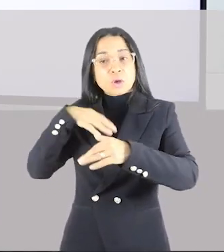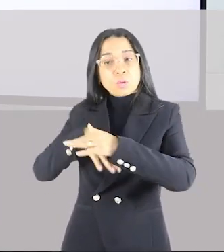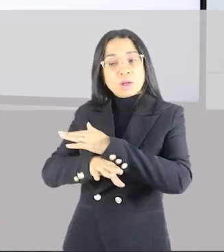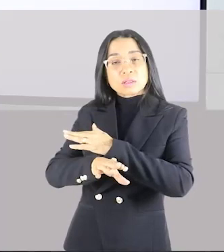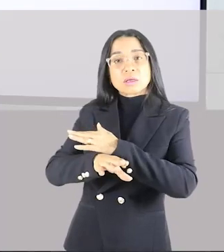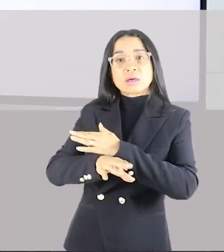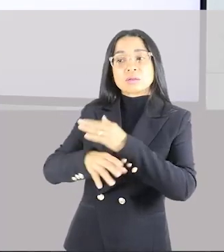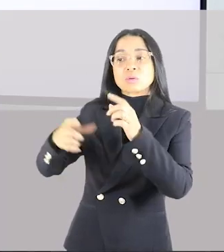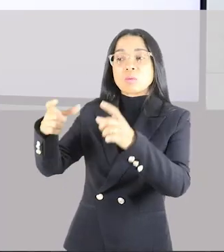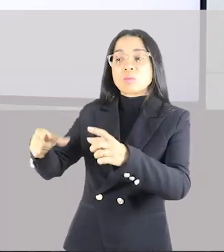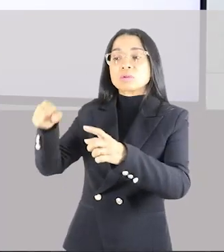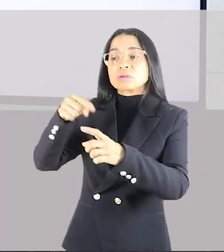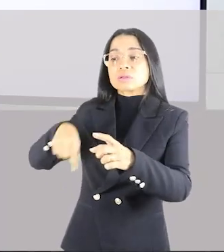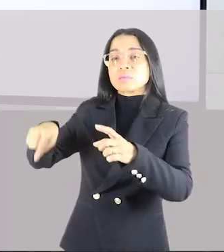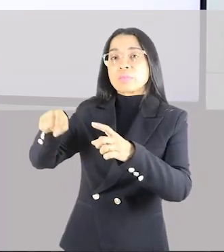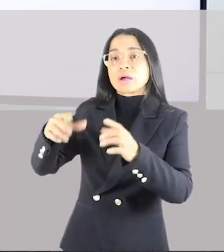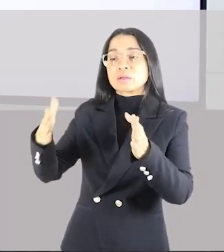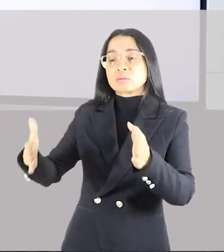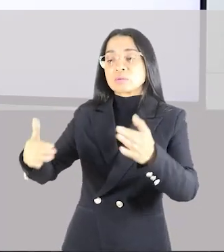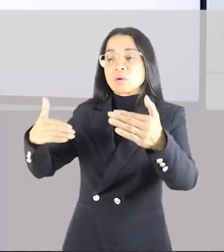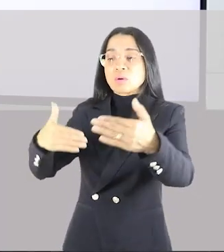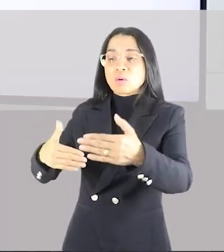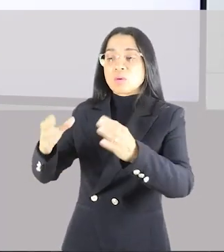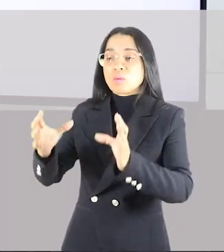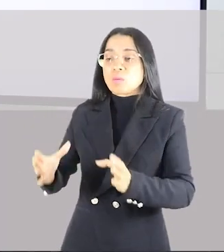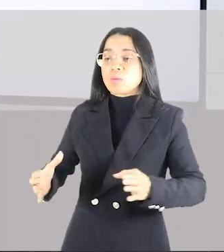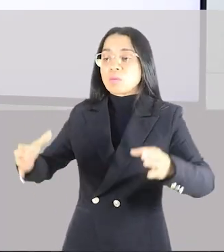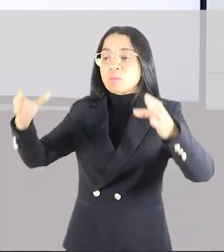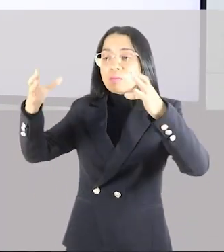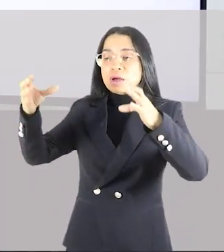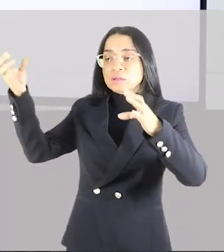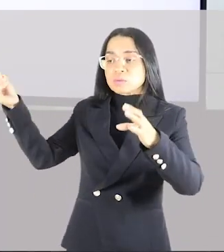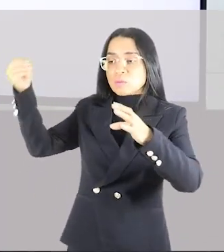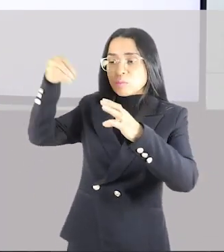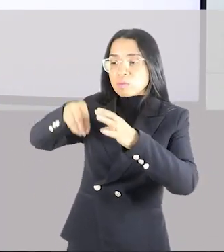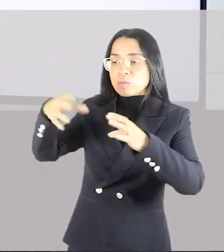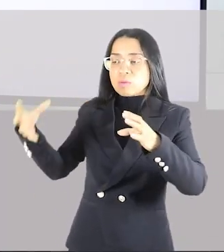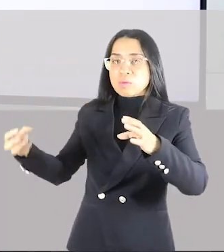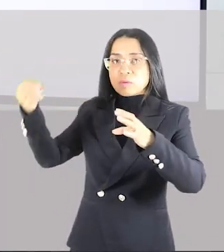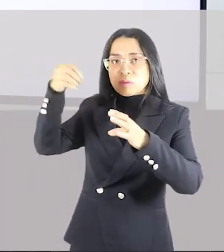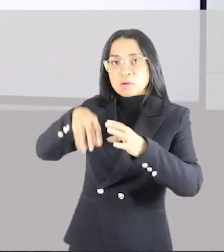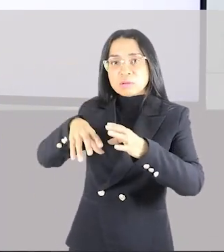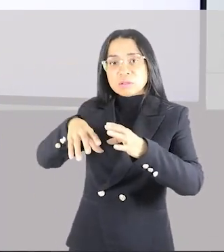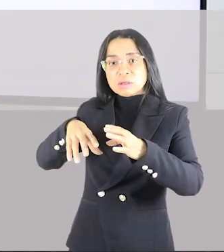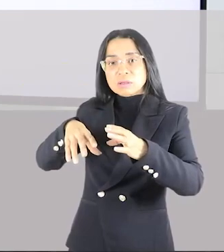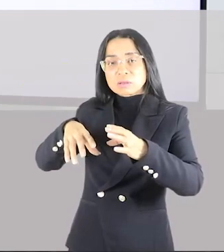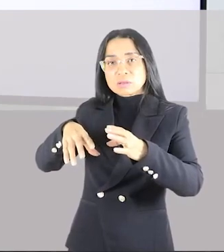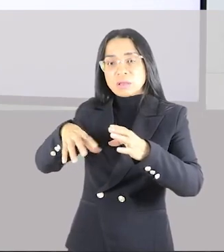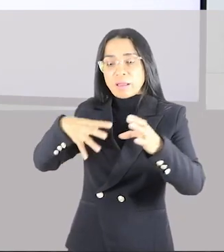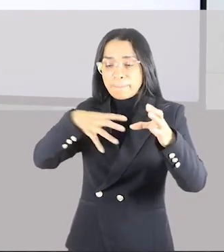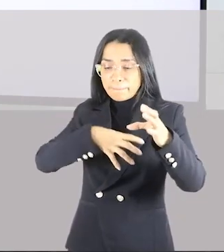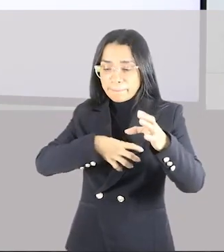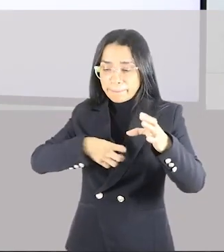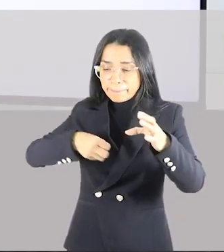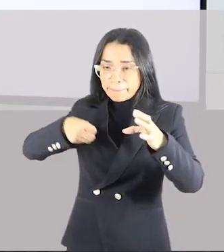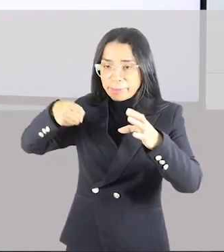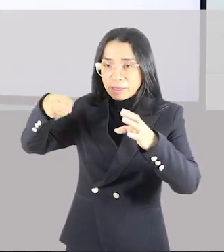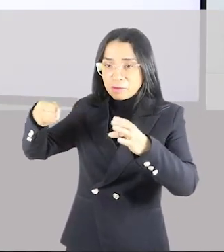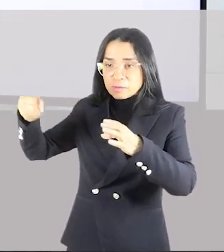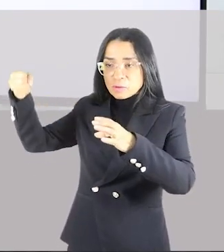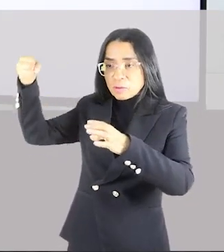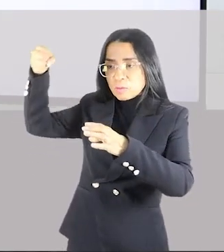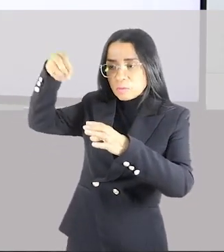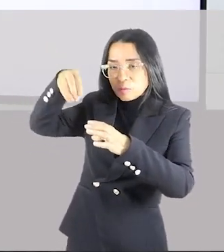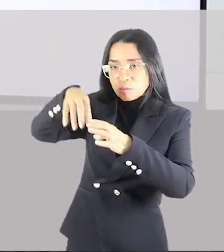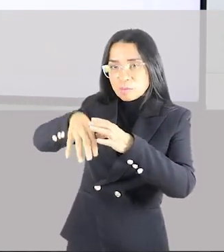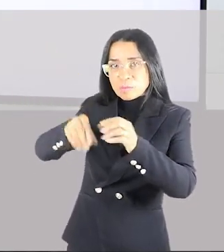outro espaço, em um depósito, um vaso. Né? E olha só, né? Quer dizer, eles pegavam os órgãos vitais, colocavam nesse vaso e faziam um